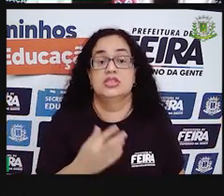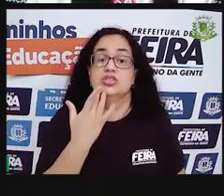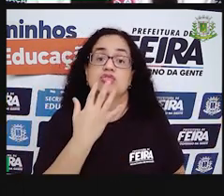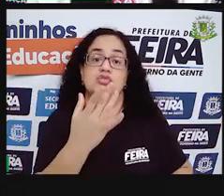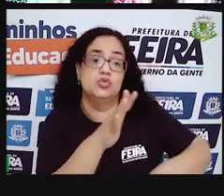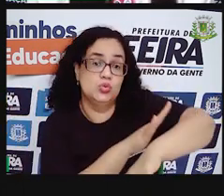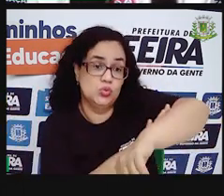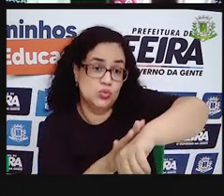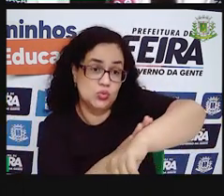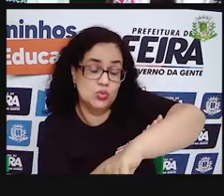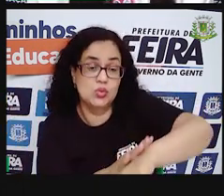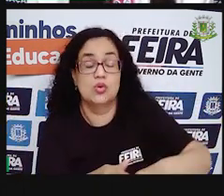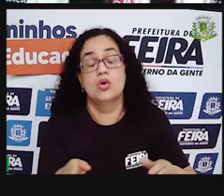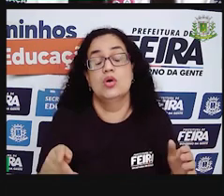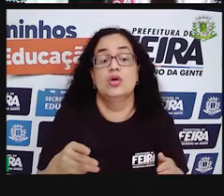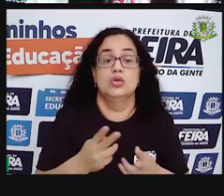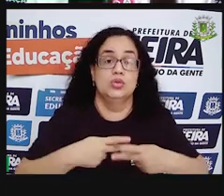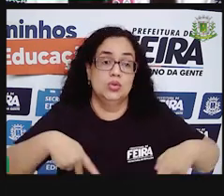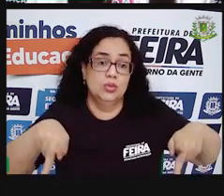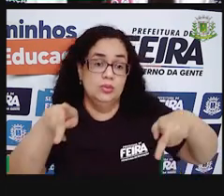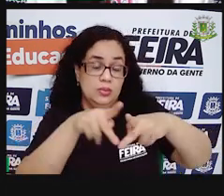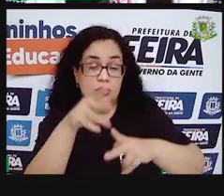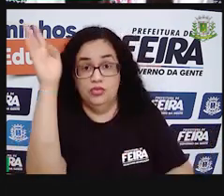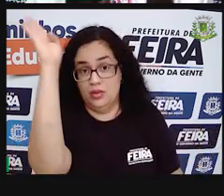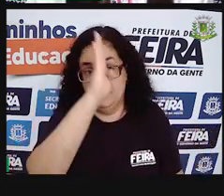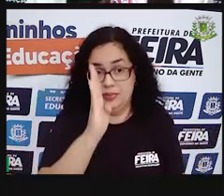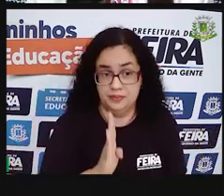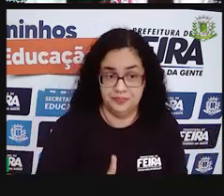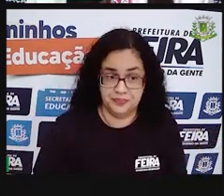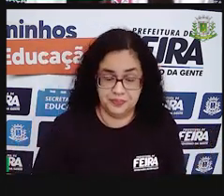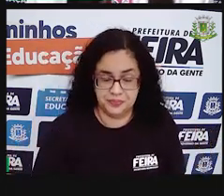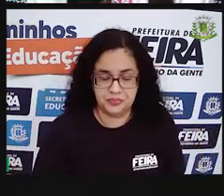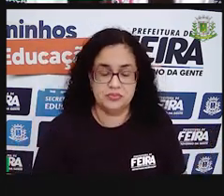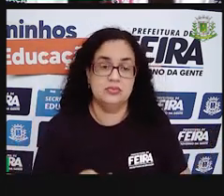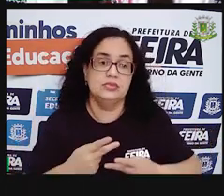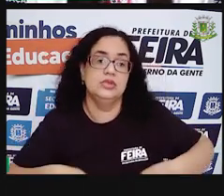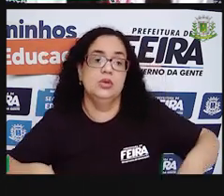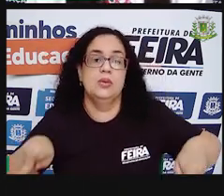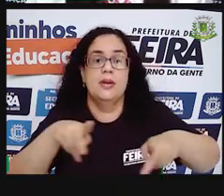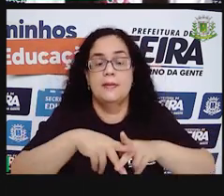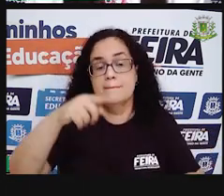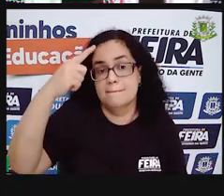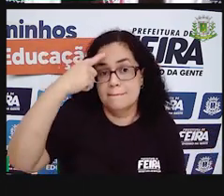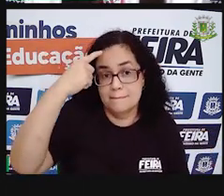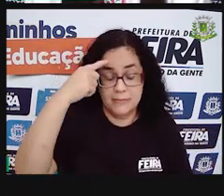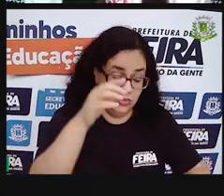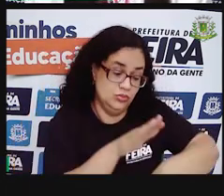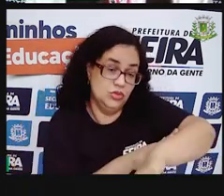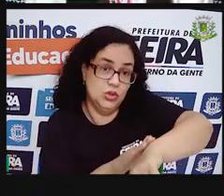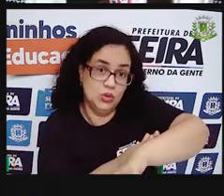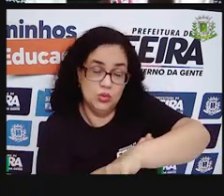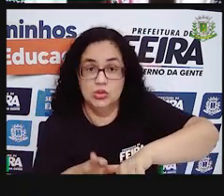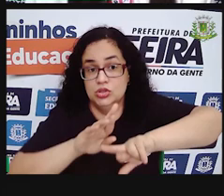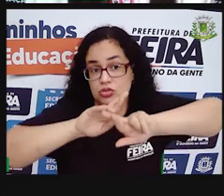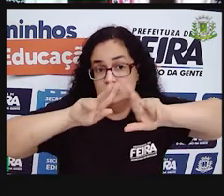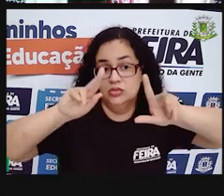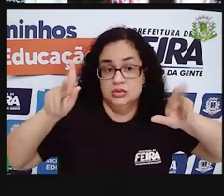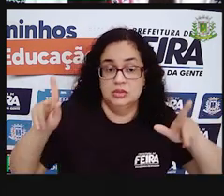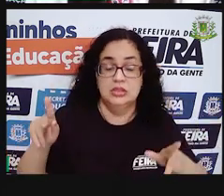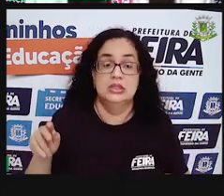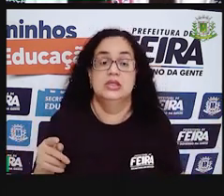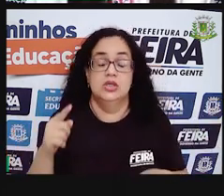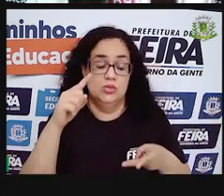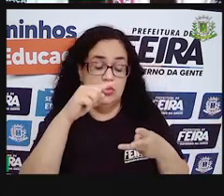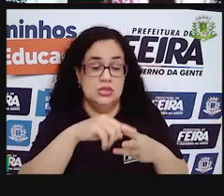etnias formadoras do povo brasileiro. Então a gente pensa no povo brasileiro e pensa em etnias principais, não é? Como